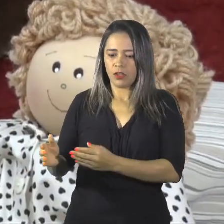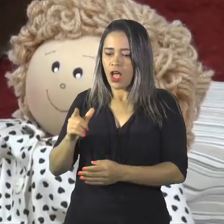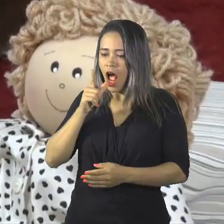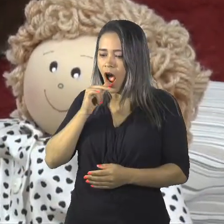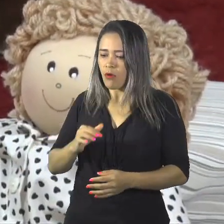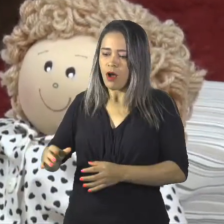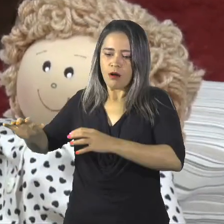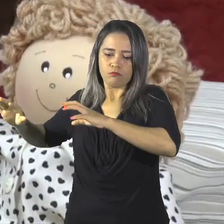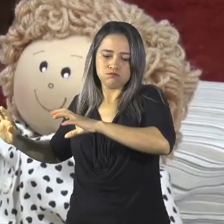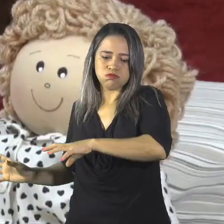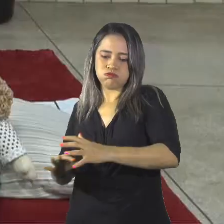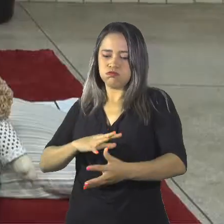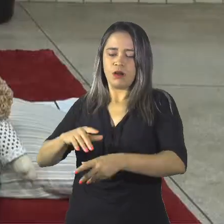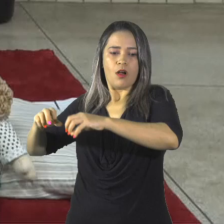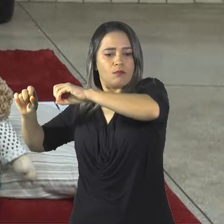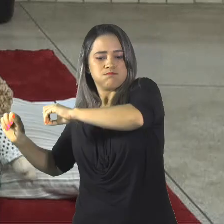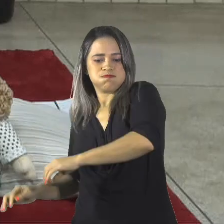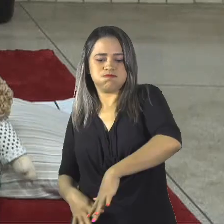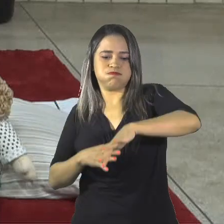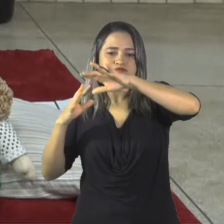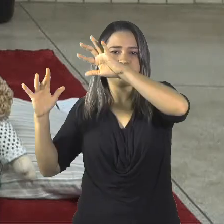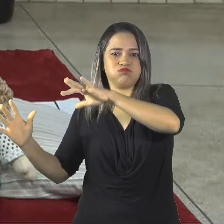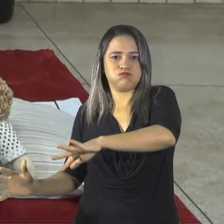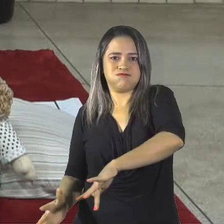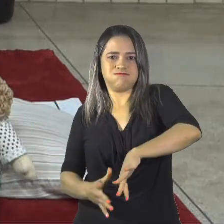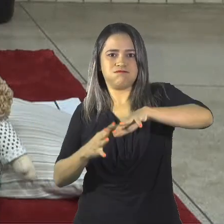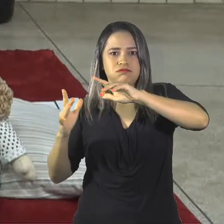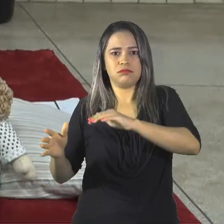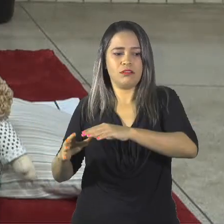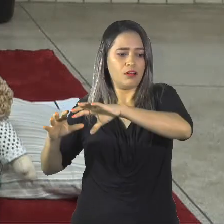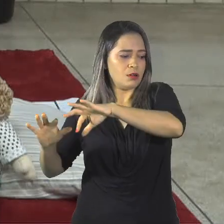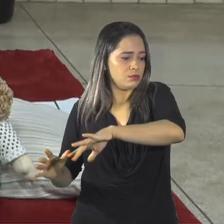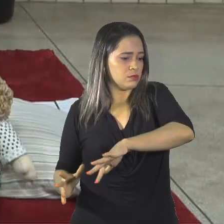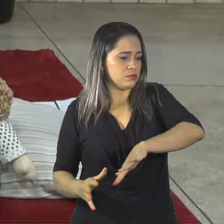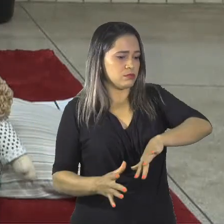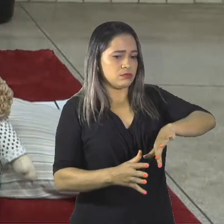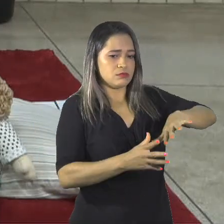do mundo e levaram a minha casa,